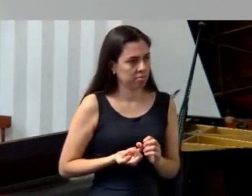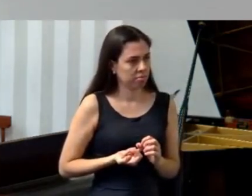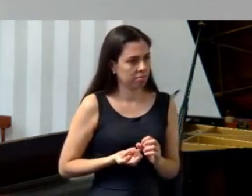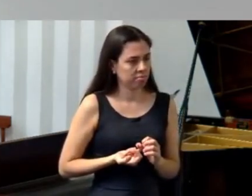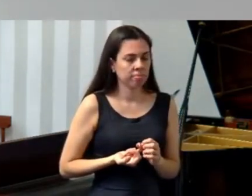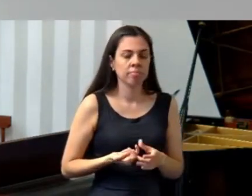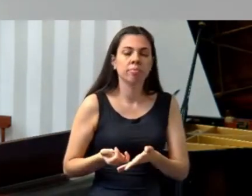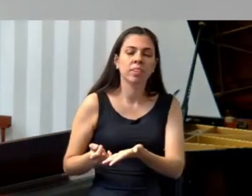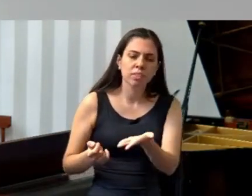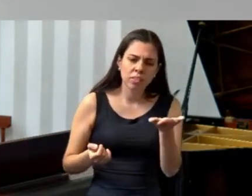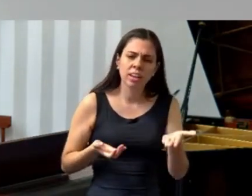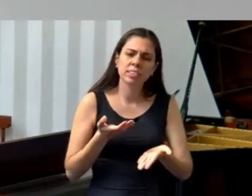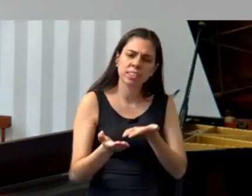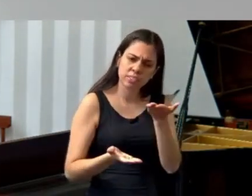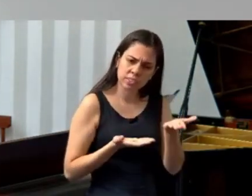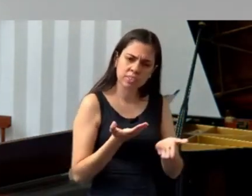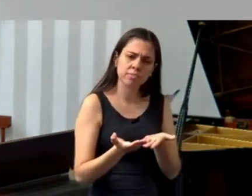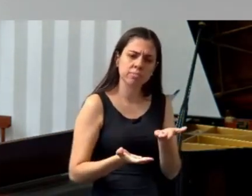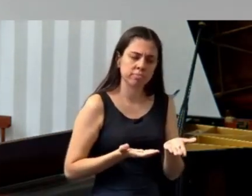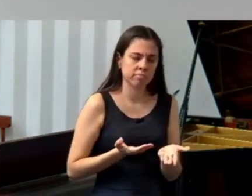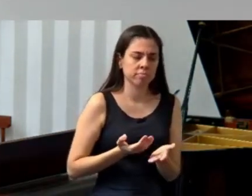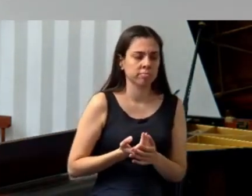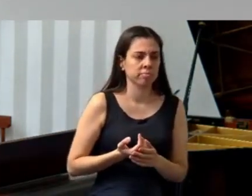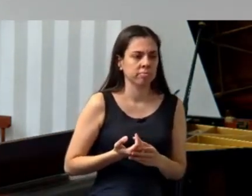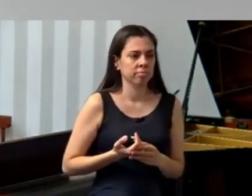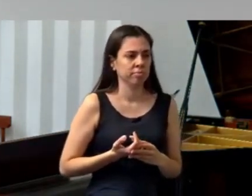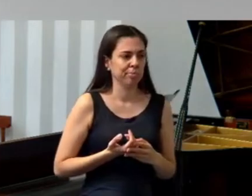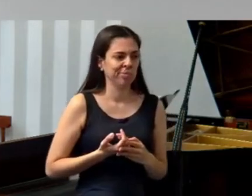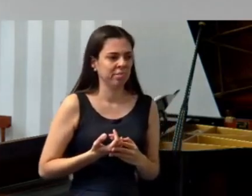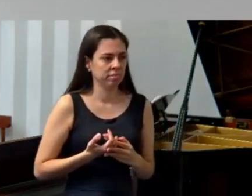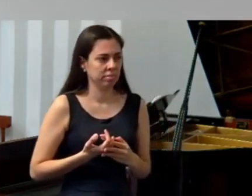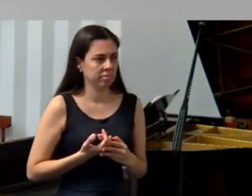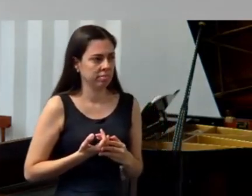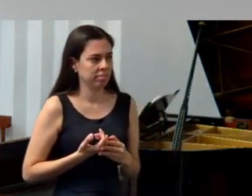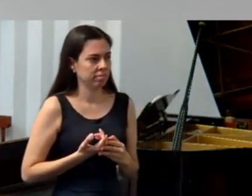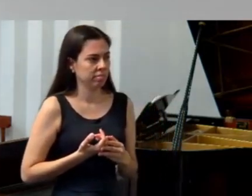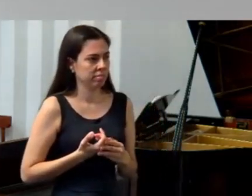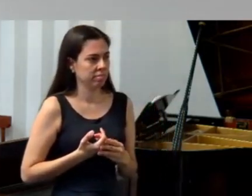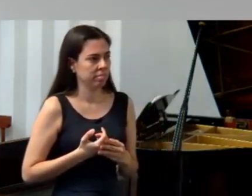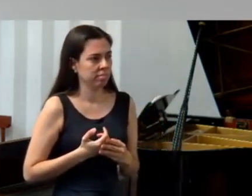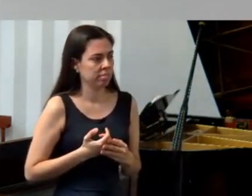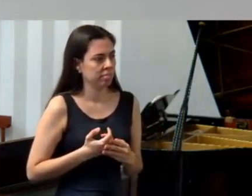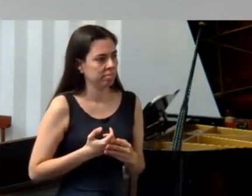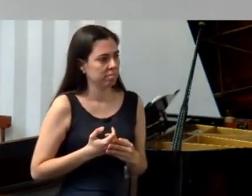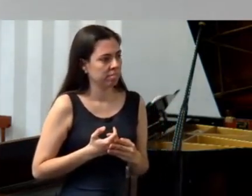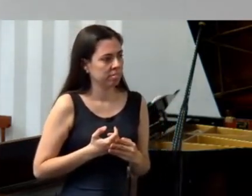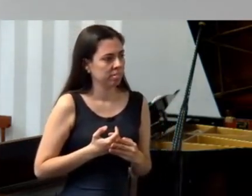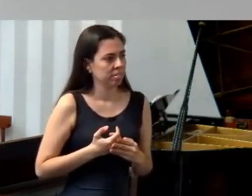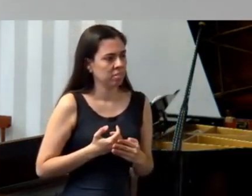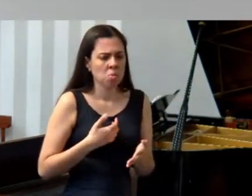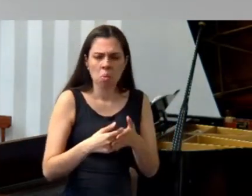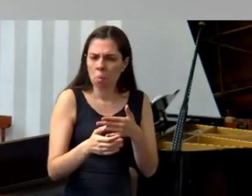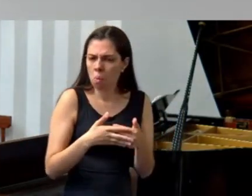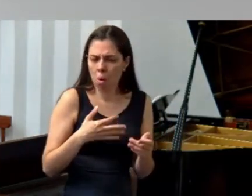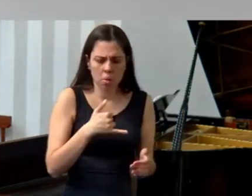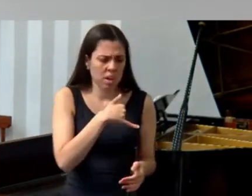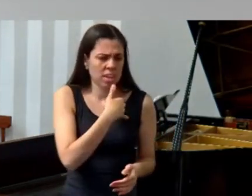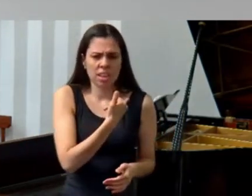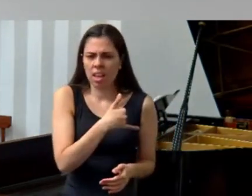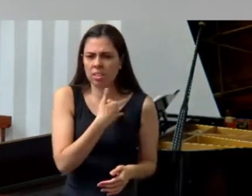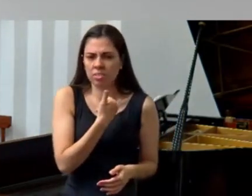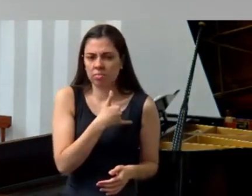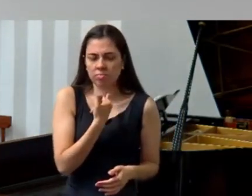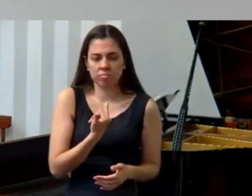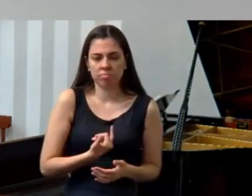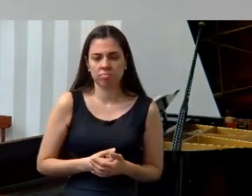Vai servir o Senhor. Vai fazer aquilo que Deus te chamou para fazer. Não importa a sua idade. Não importa a sua